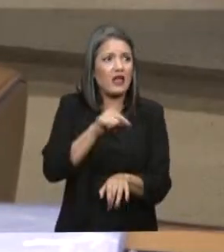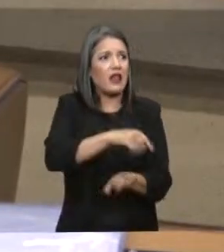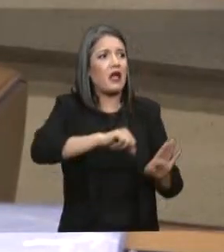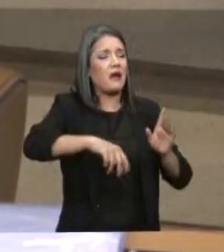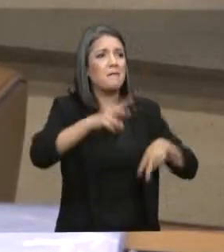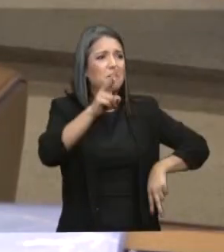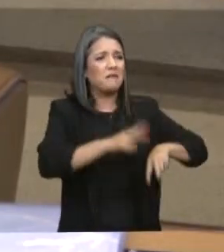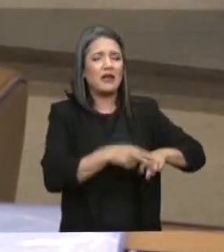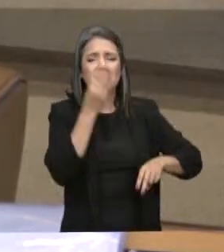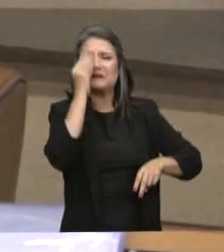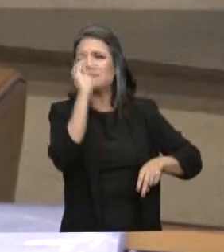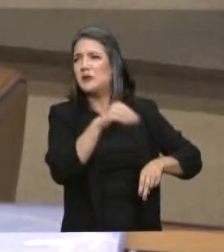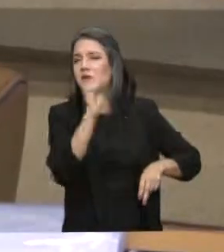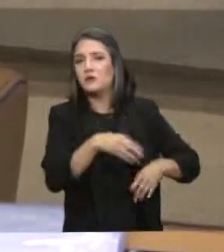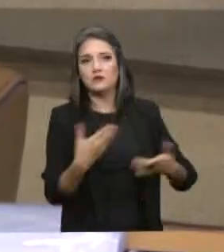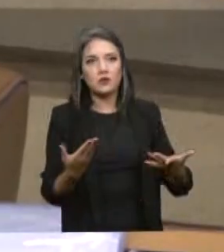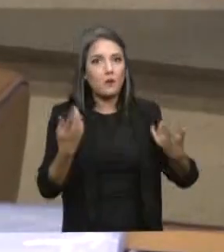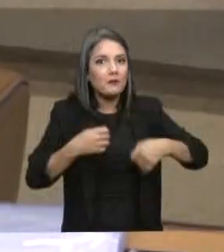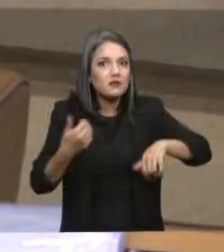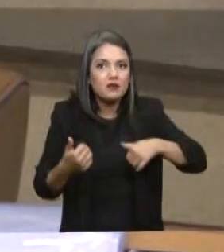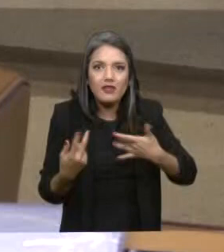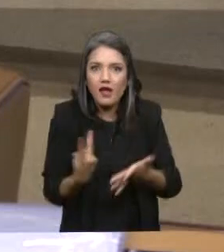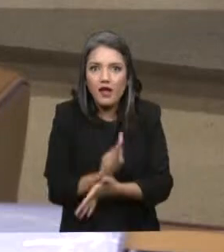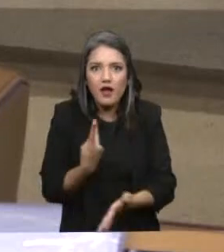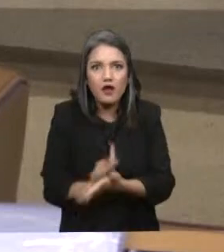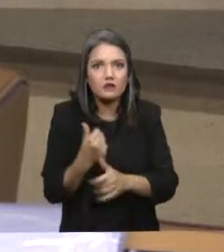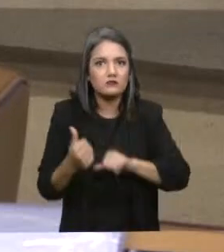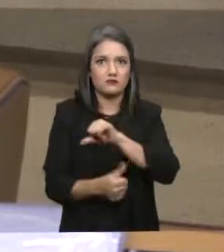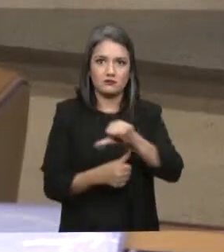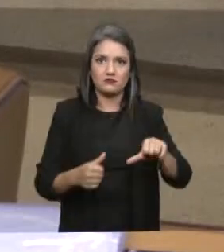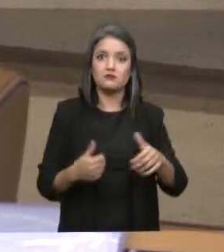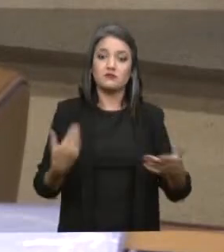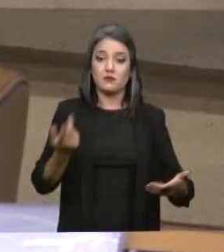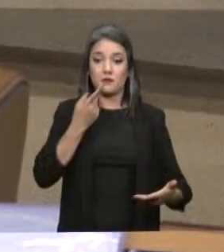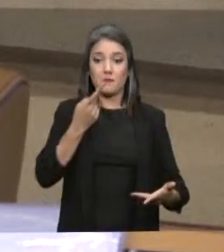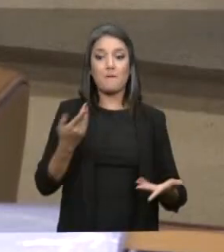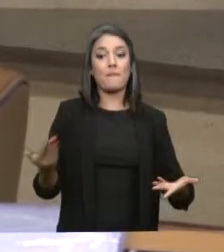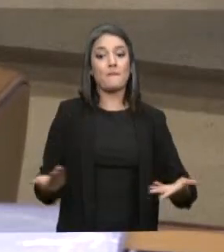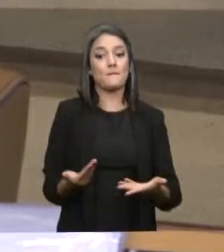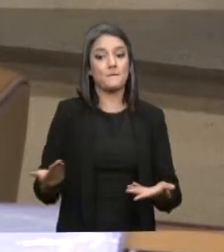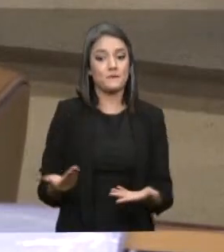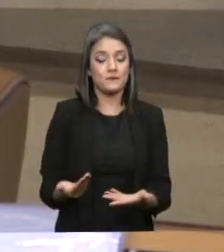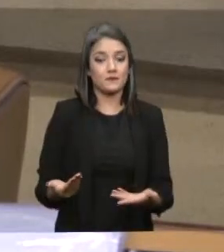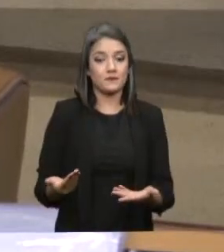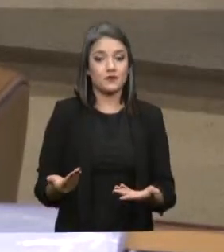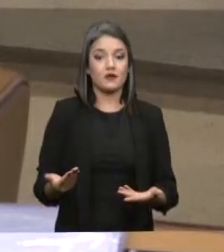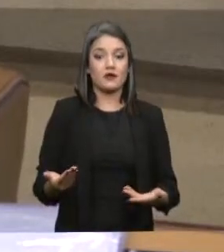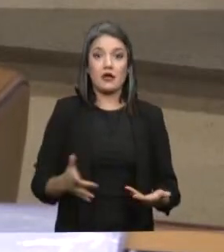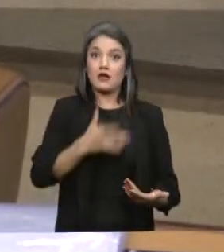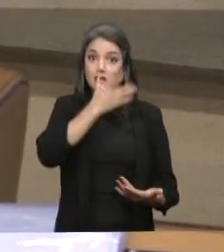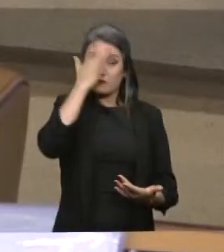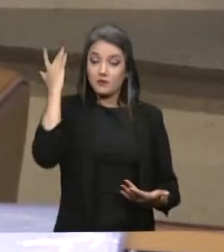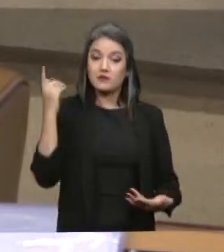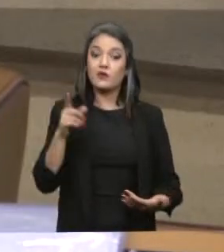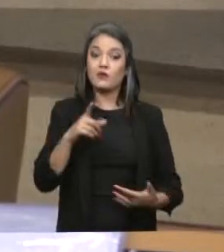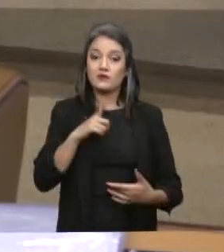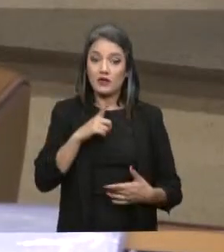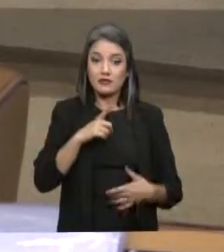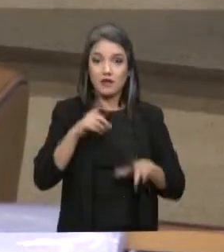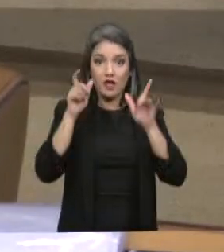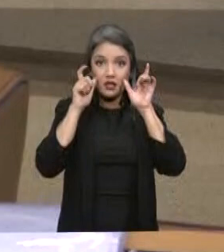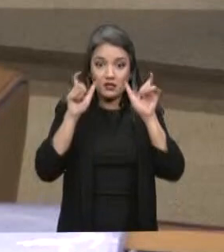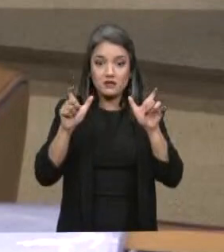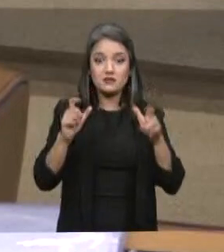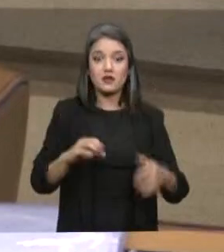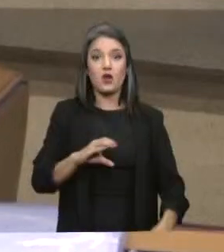que até saudar que neste momento as pessoas estejam atentos a isso que pessoas da